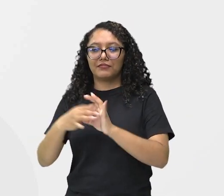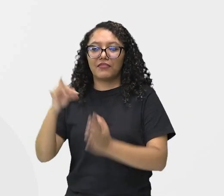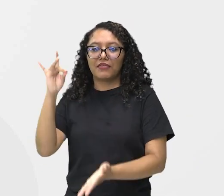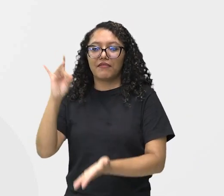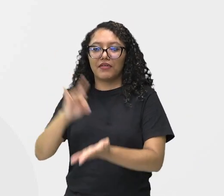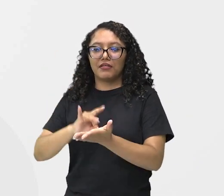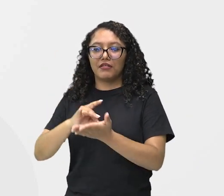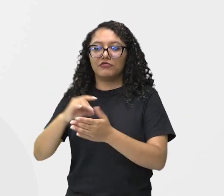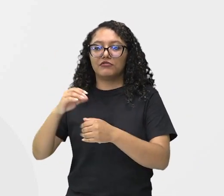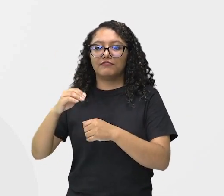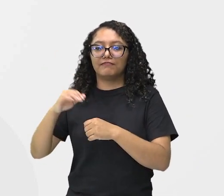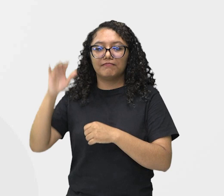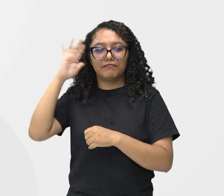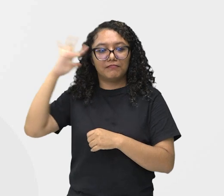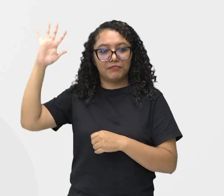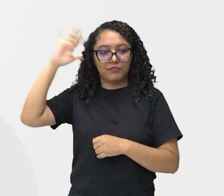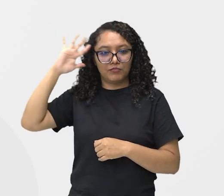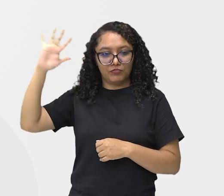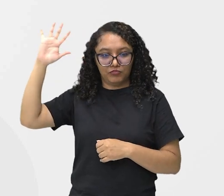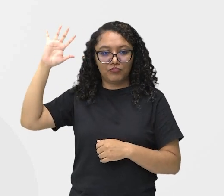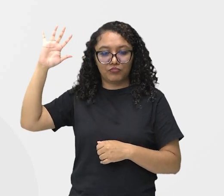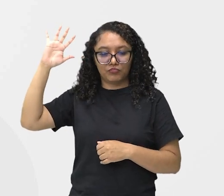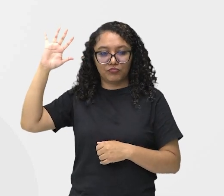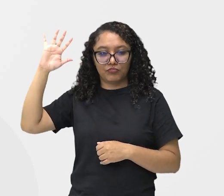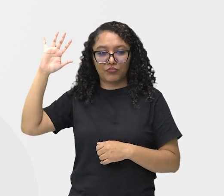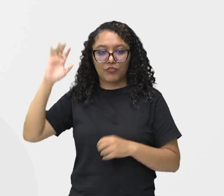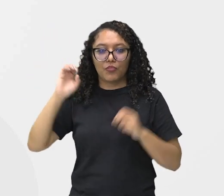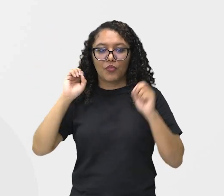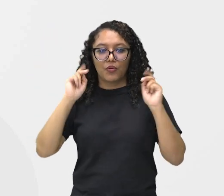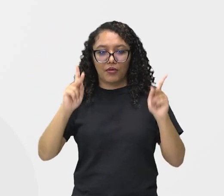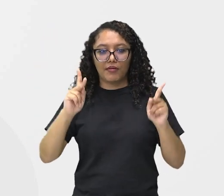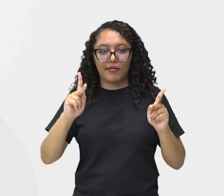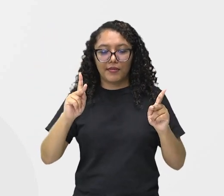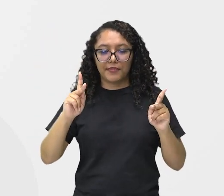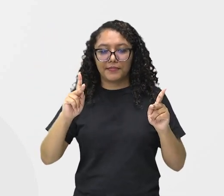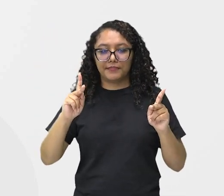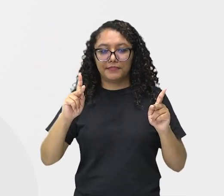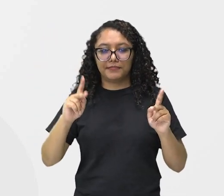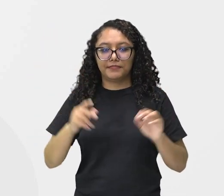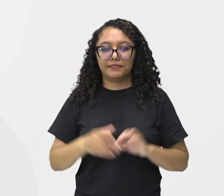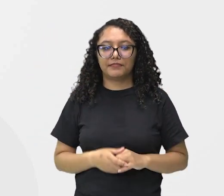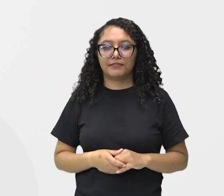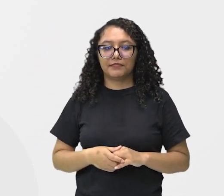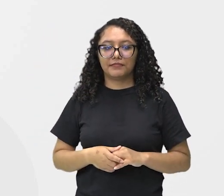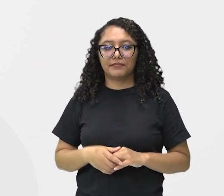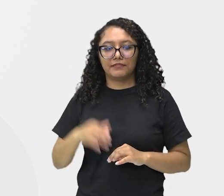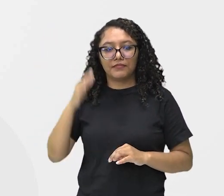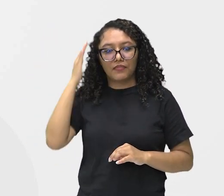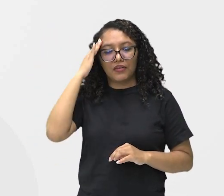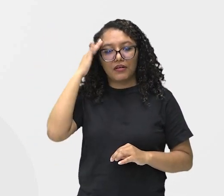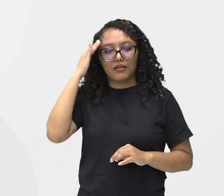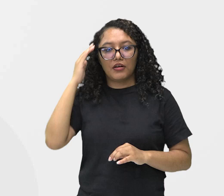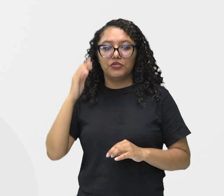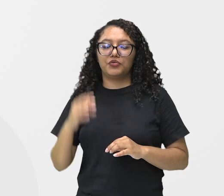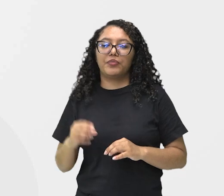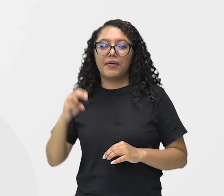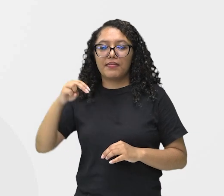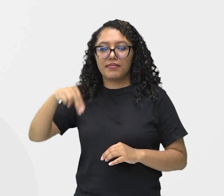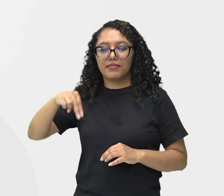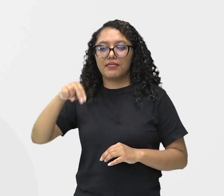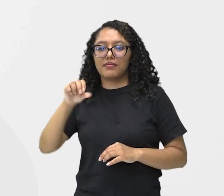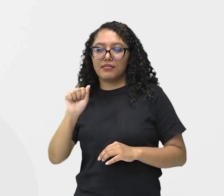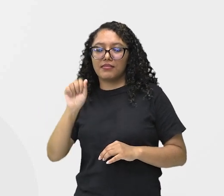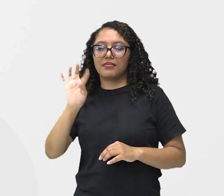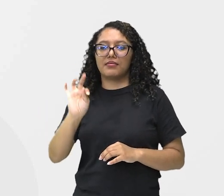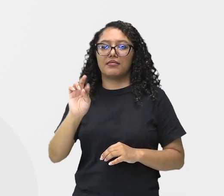realidade imaterial. Segurem esta expressão de uma natureza metafísica.